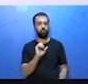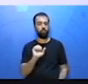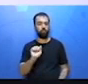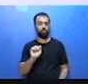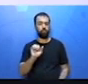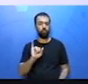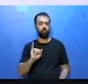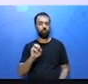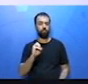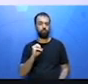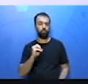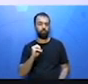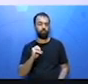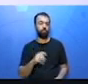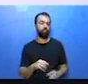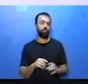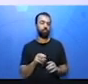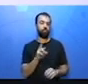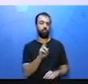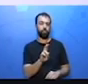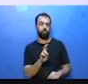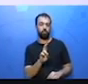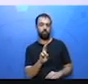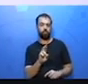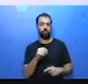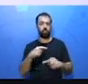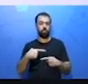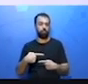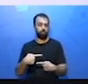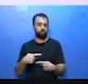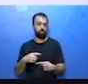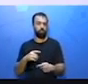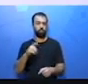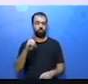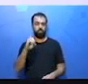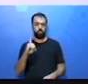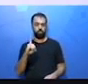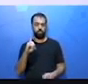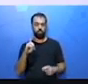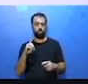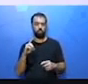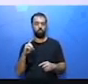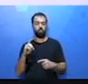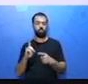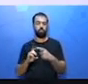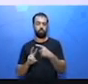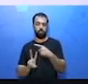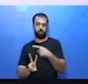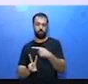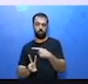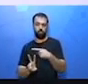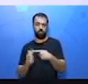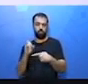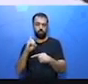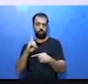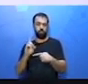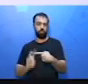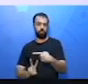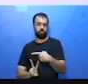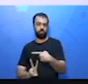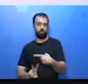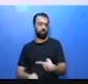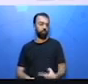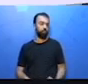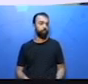2, certo? Fica bem fácil entender quando a gente olha na figura, né?